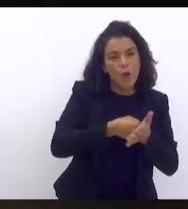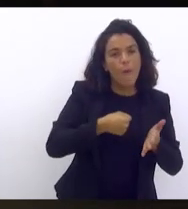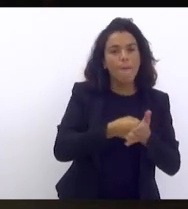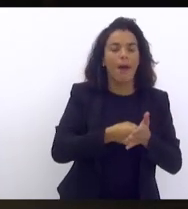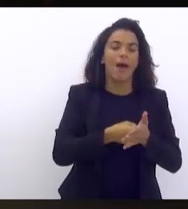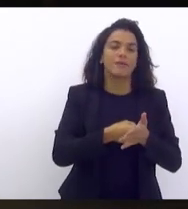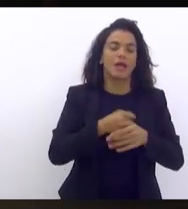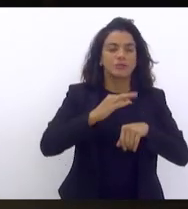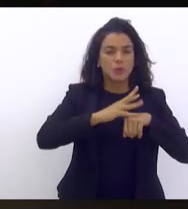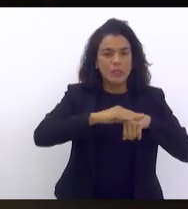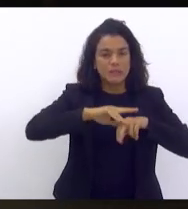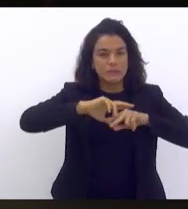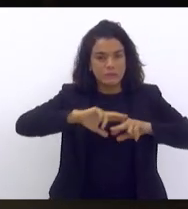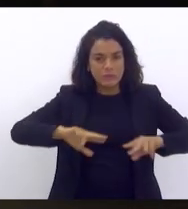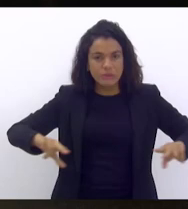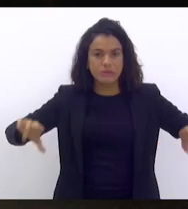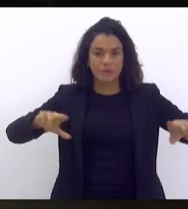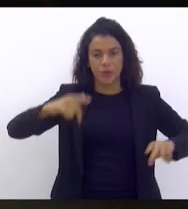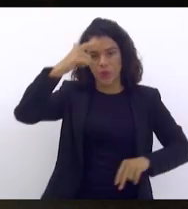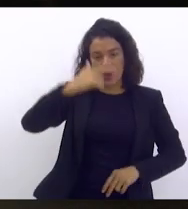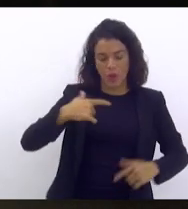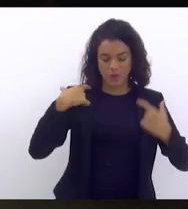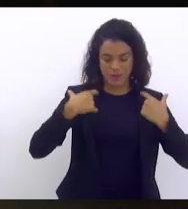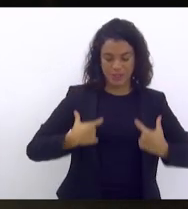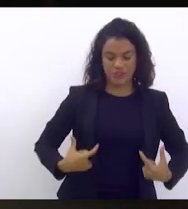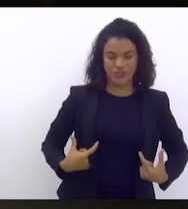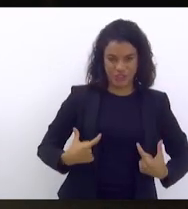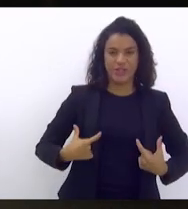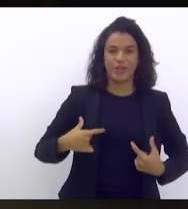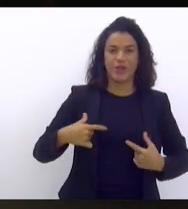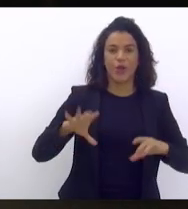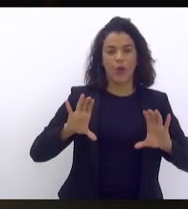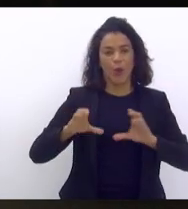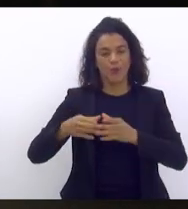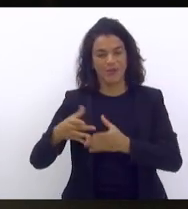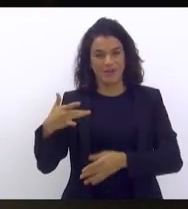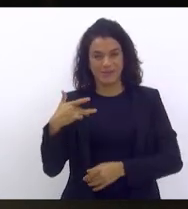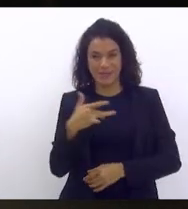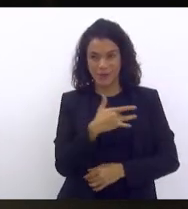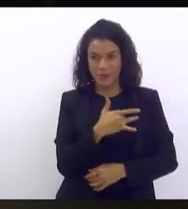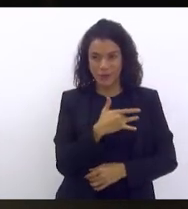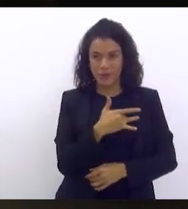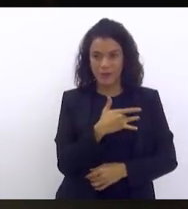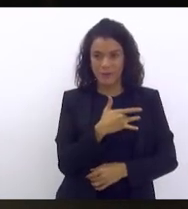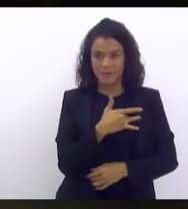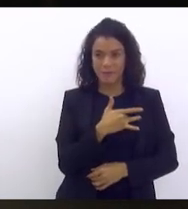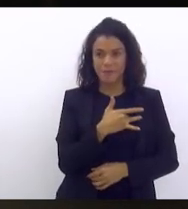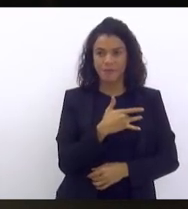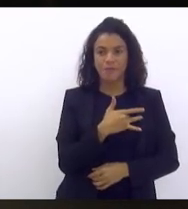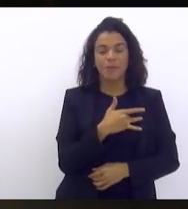os ACS, que são os agentes comunitários de saúde. Eu vim ampliar um pouquinho o conhecimento sobre o nosso cargo,